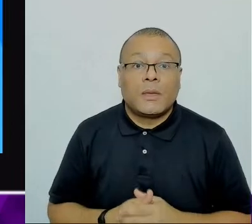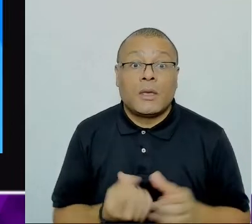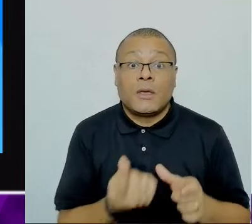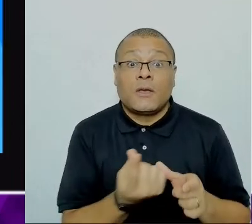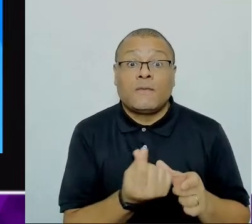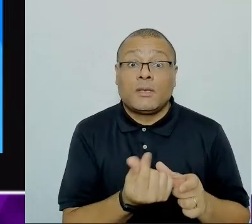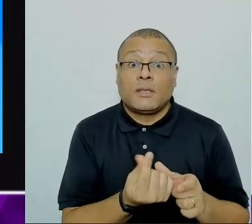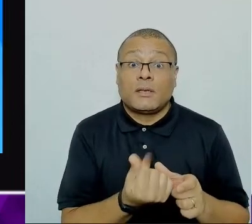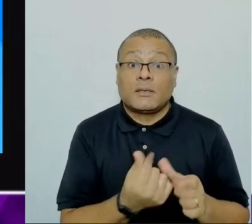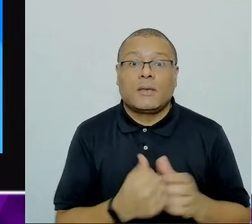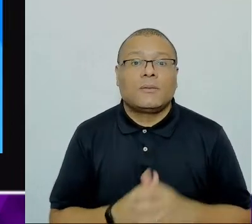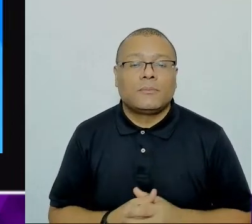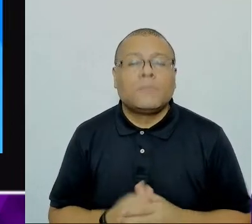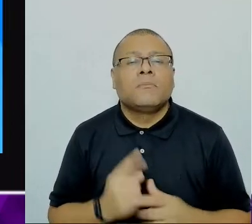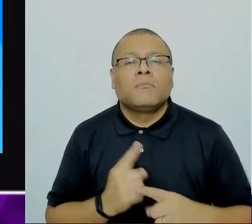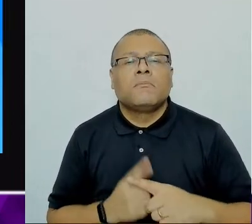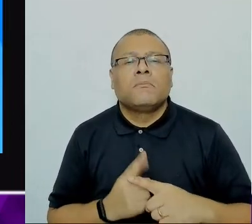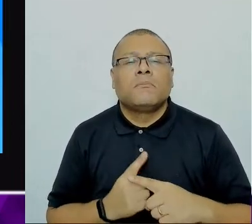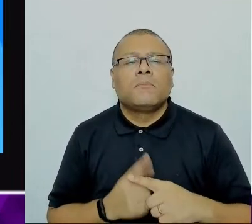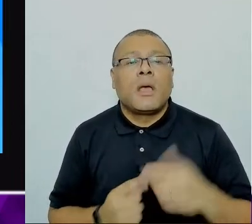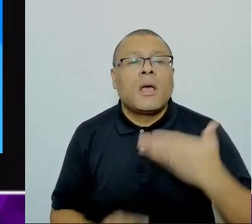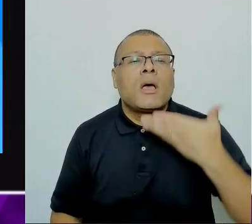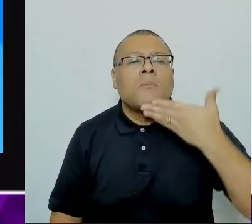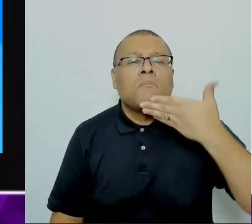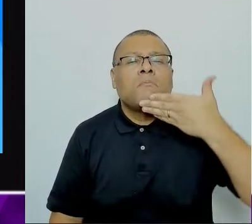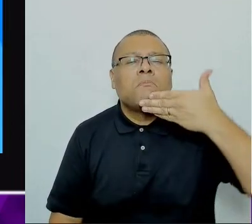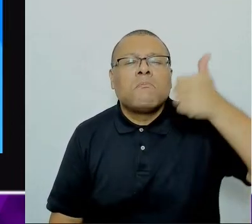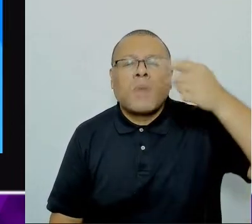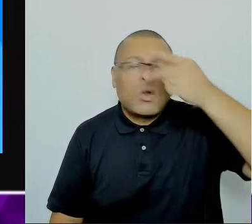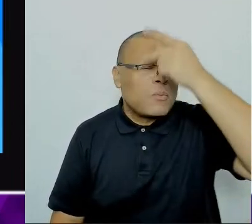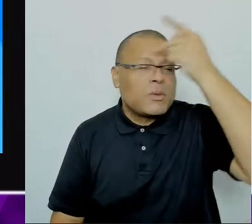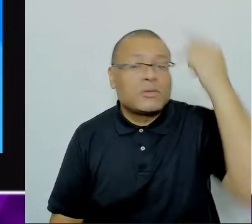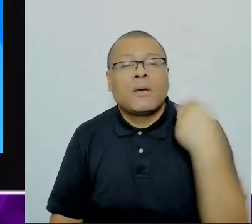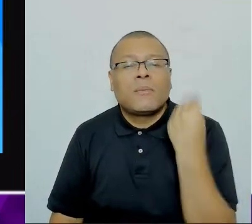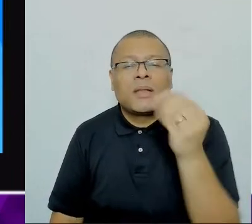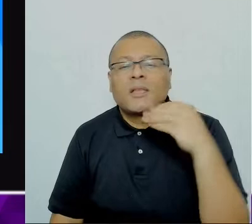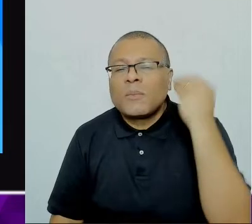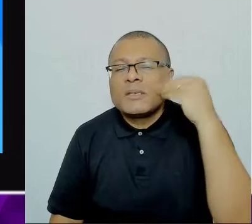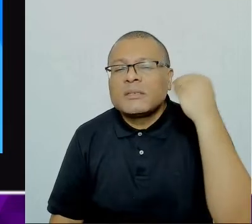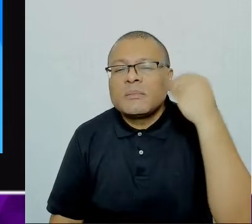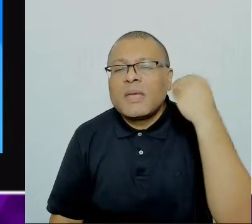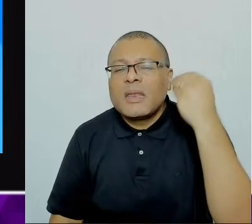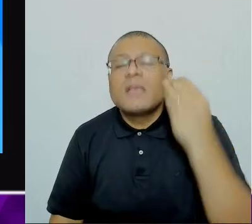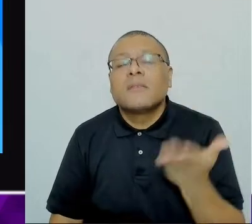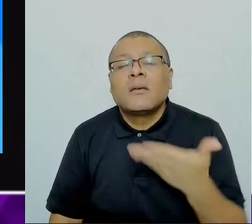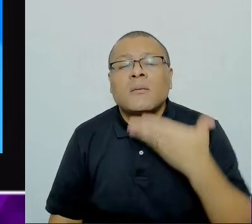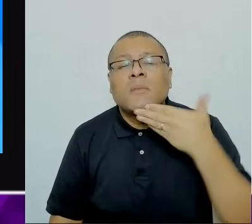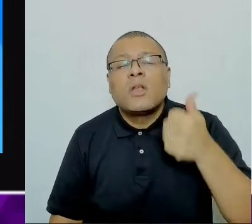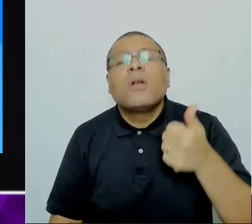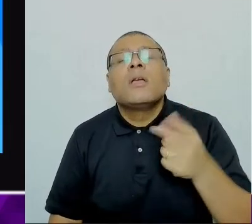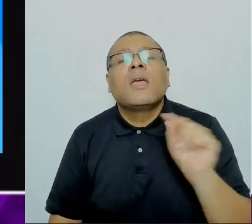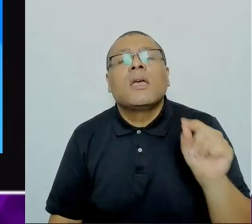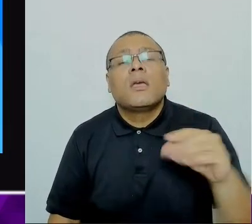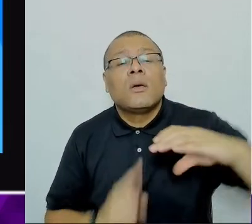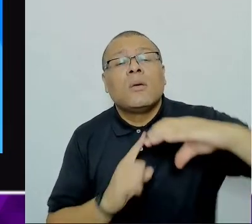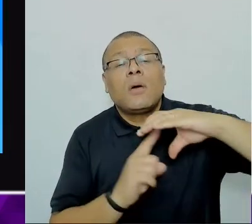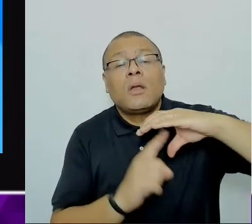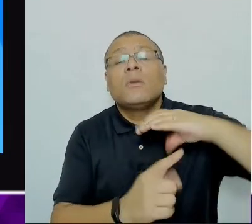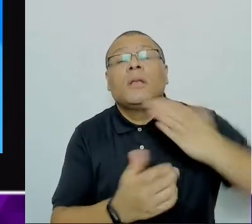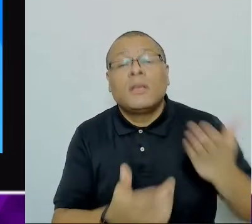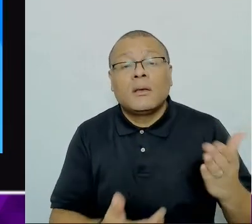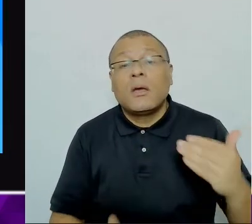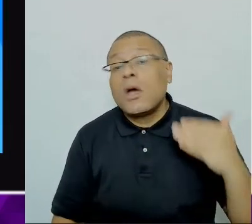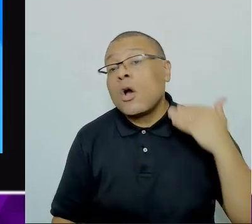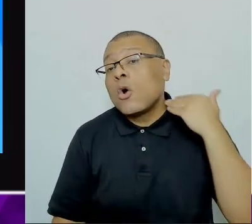financeiro. Porque quem é a melhor pessoa para dar uma experiência bacana para o cliente? É o banco